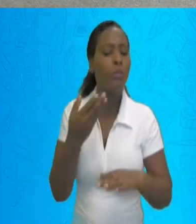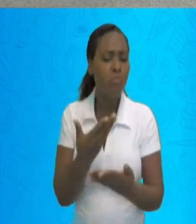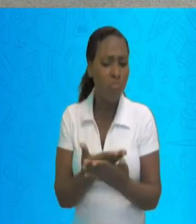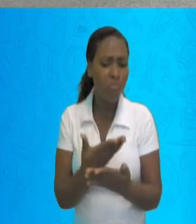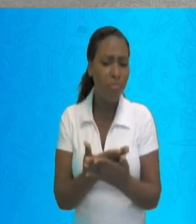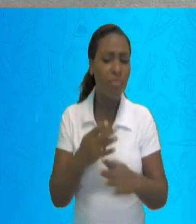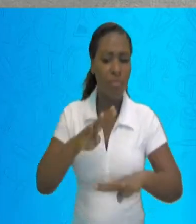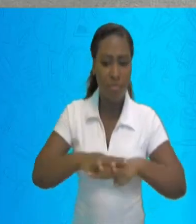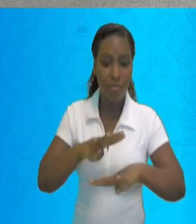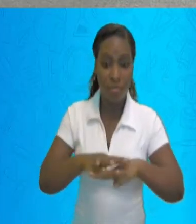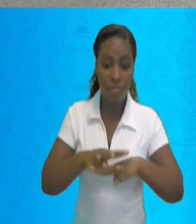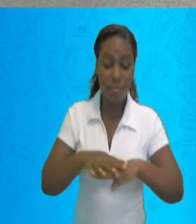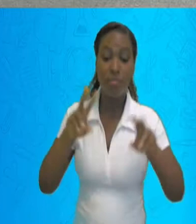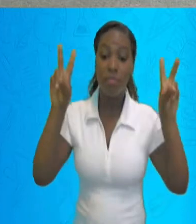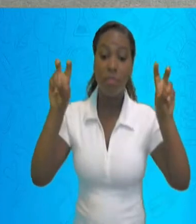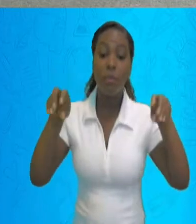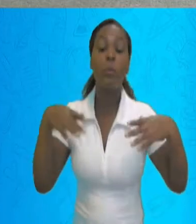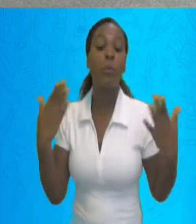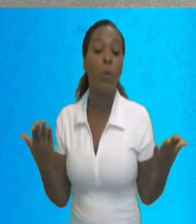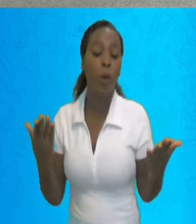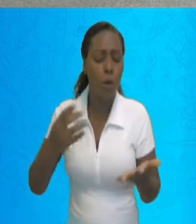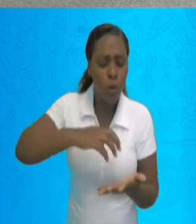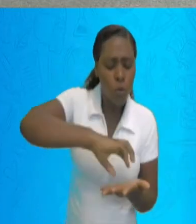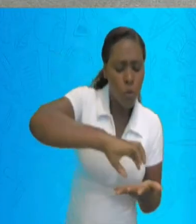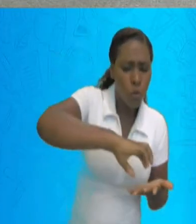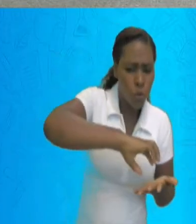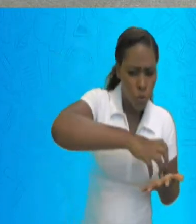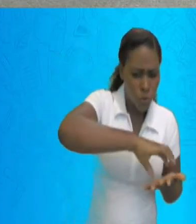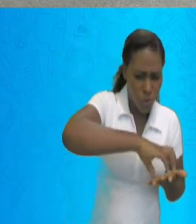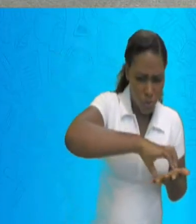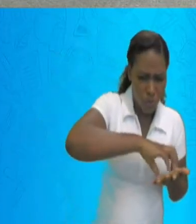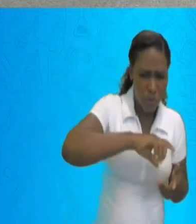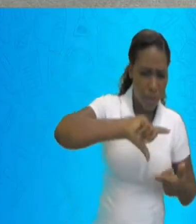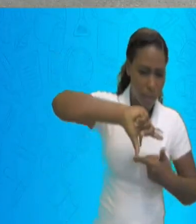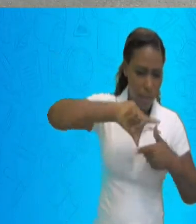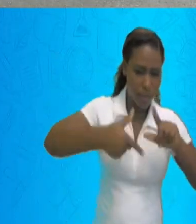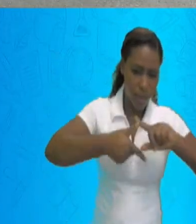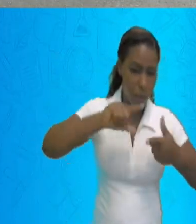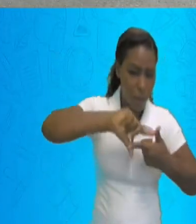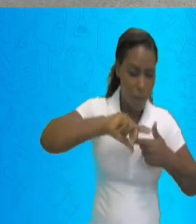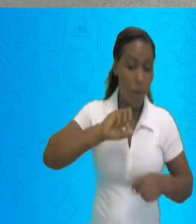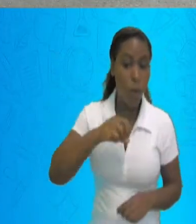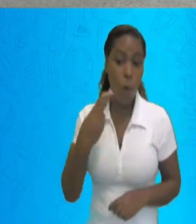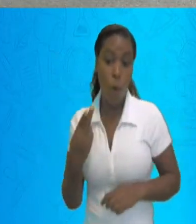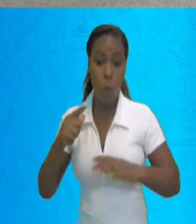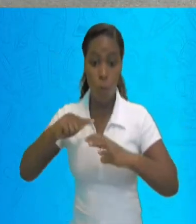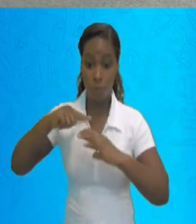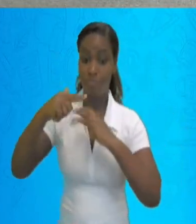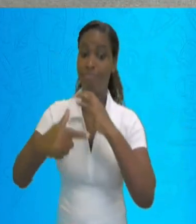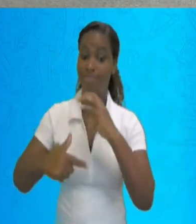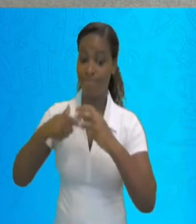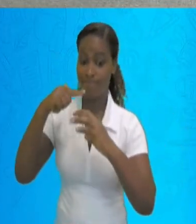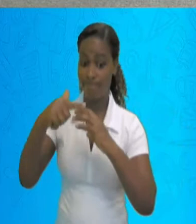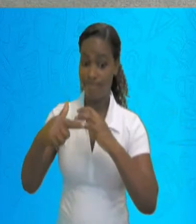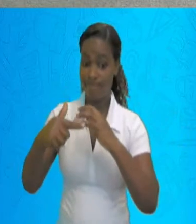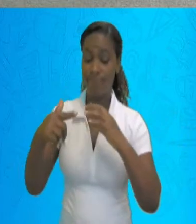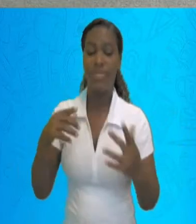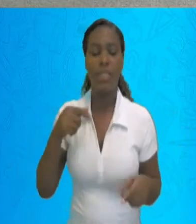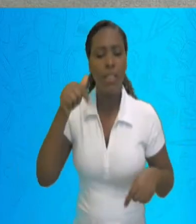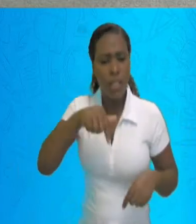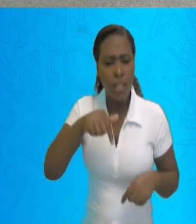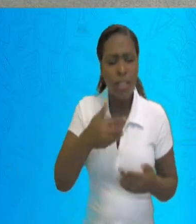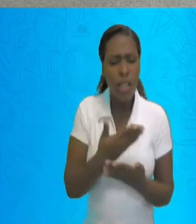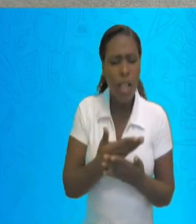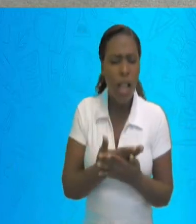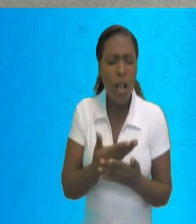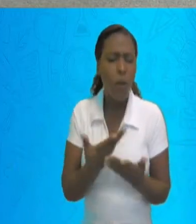sólidos geométricos. A partir dessa aula, nós vamos dar um passo a mais dos conhecimentos prévios que a gente já tem. Acredito eu